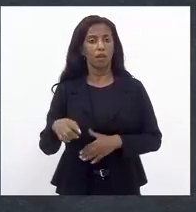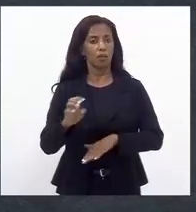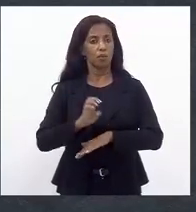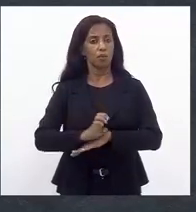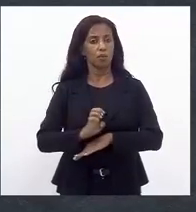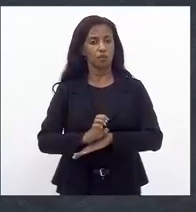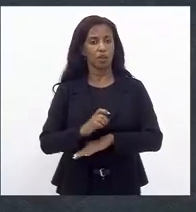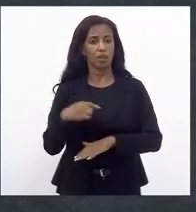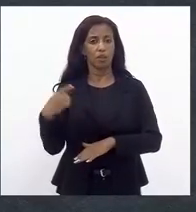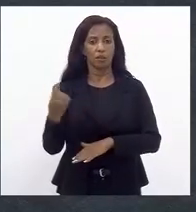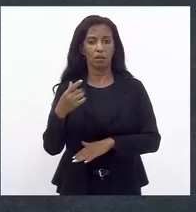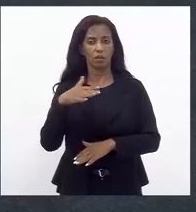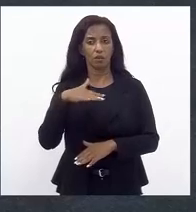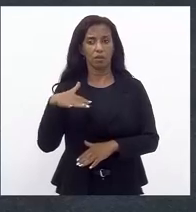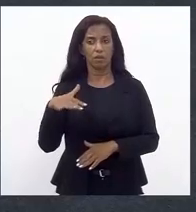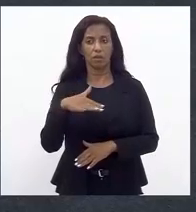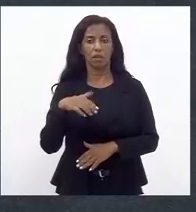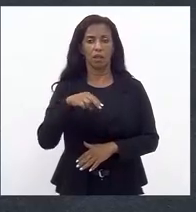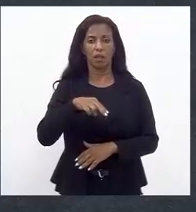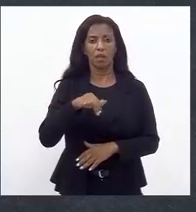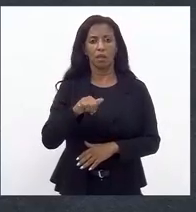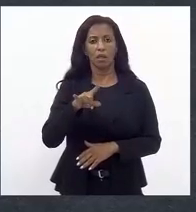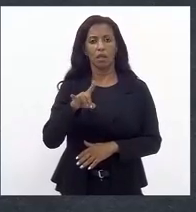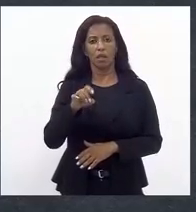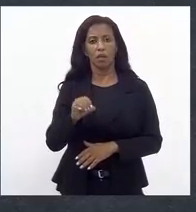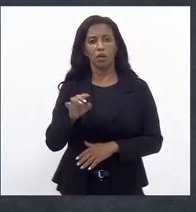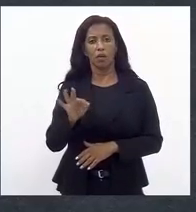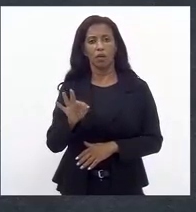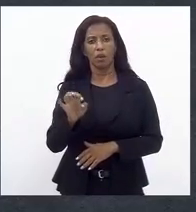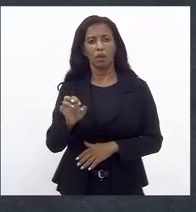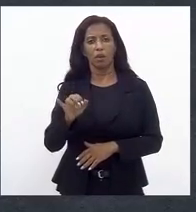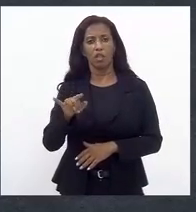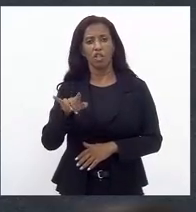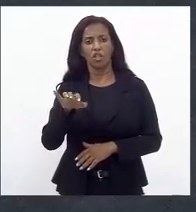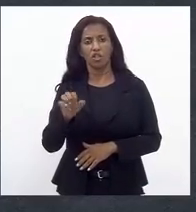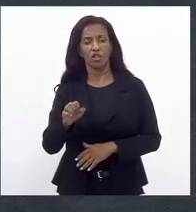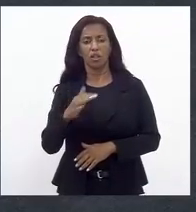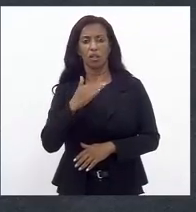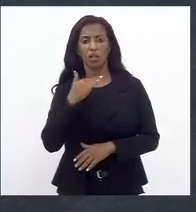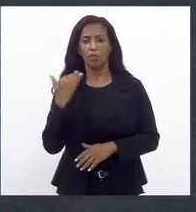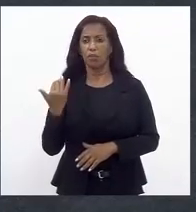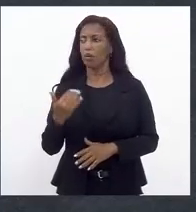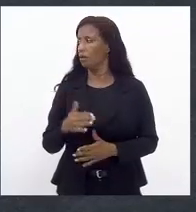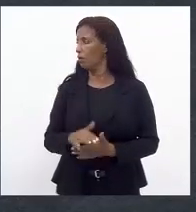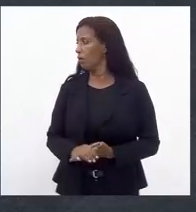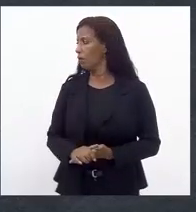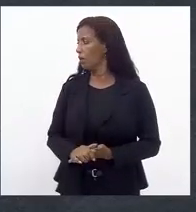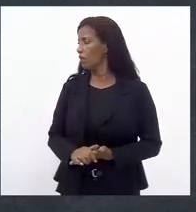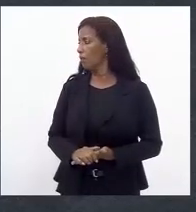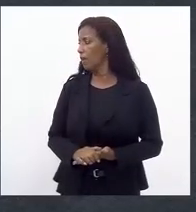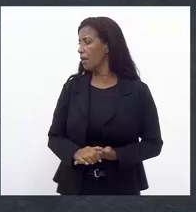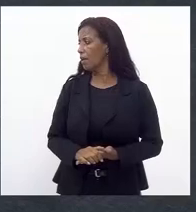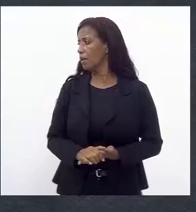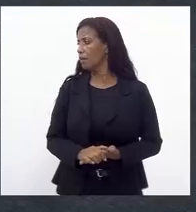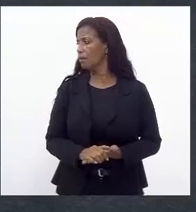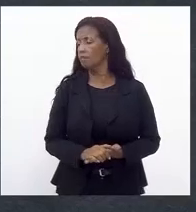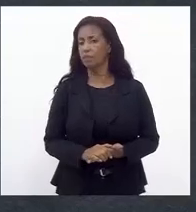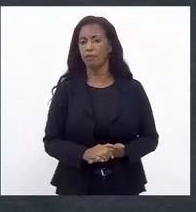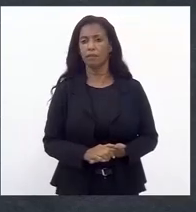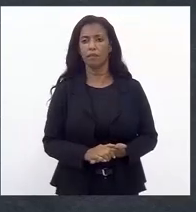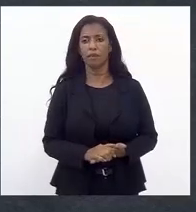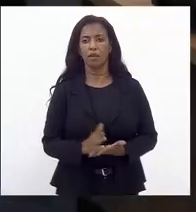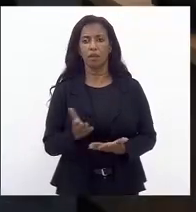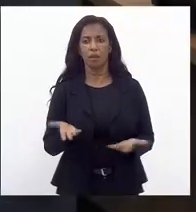estado é da nossa região Nilo Teixeira Campos que faleceu na sexta-feira foi enterrado sábado